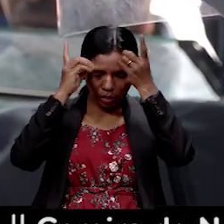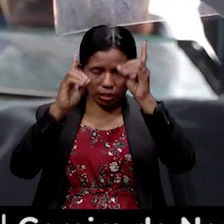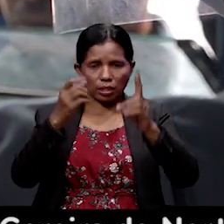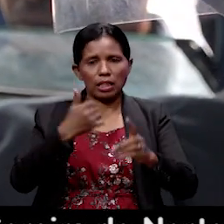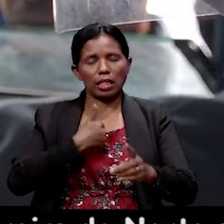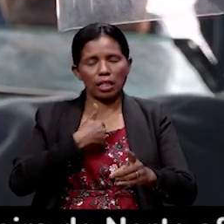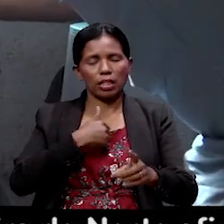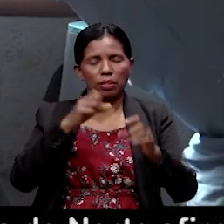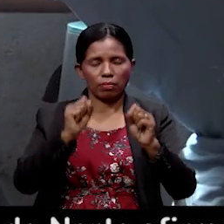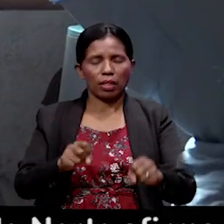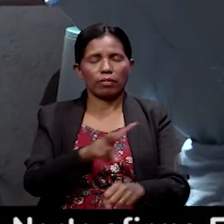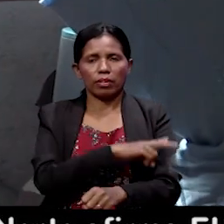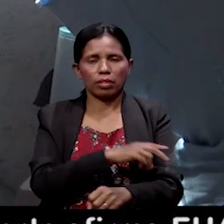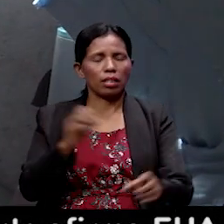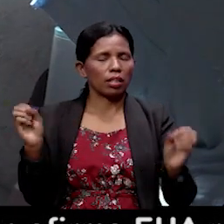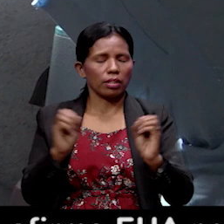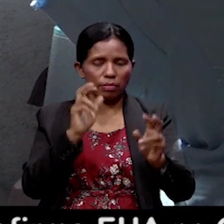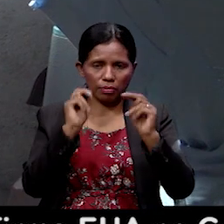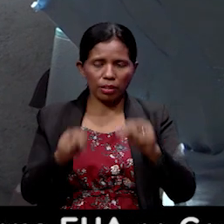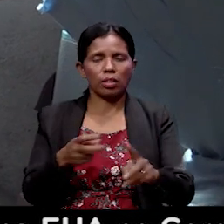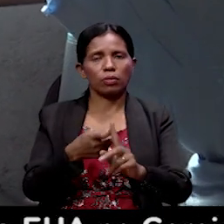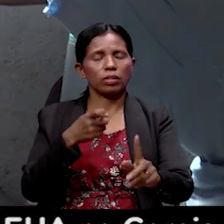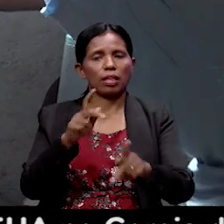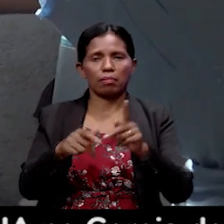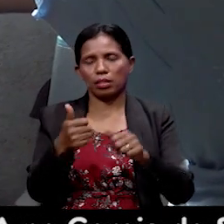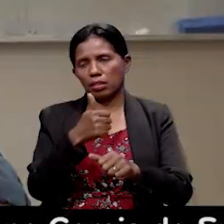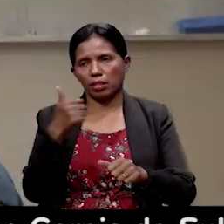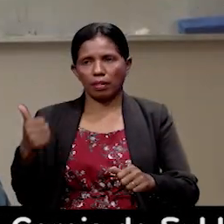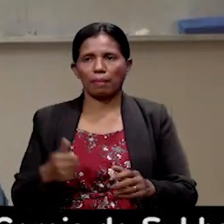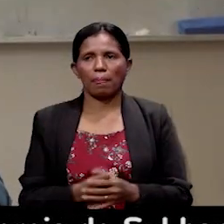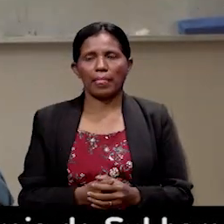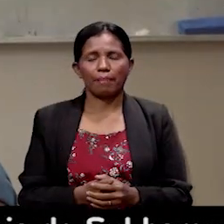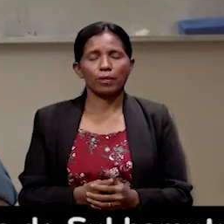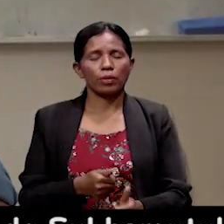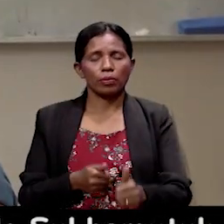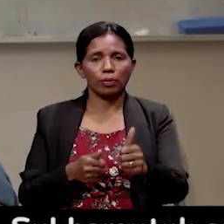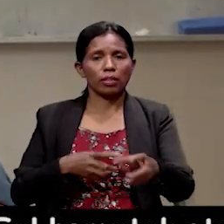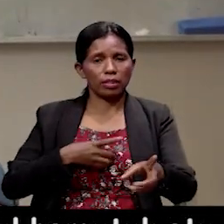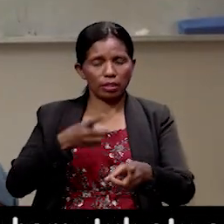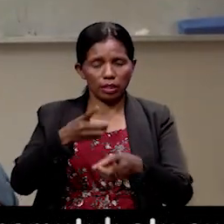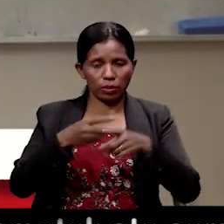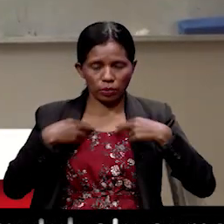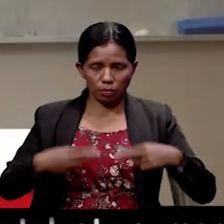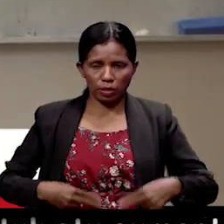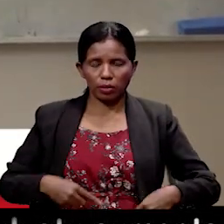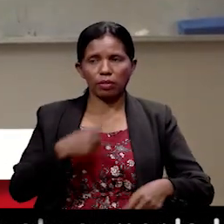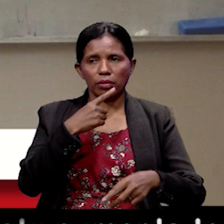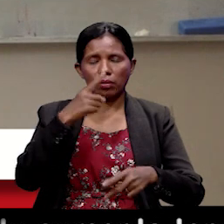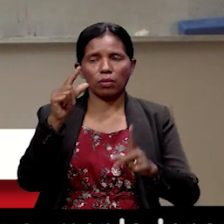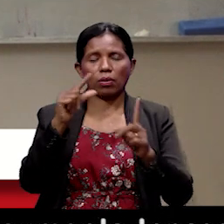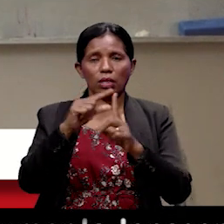la obriga husi emaselok. Segundo tuir perspectiva direitos humanos, atu até ten kata